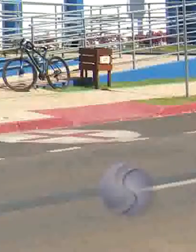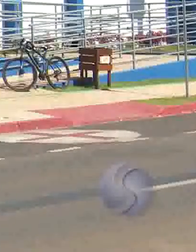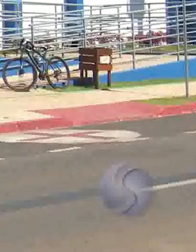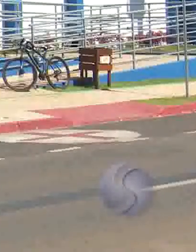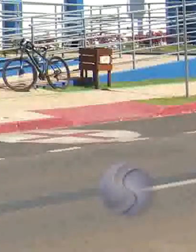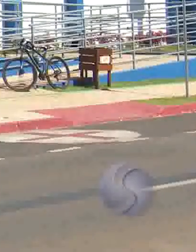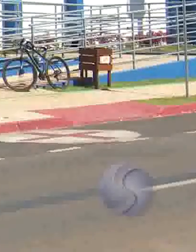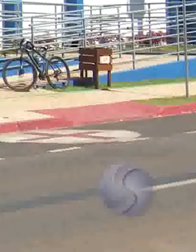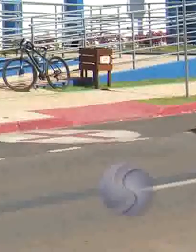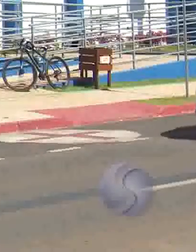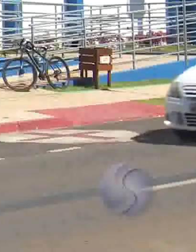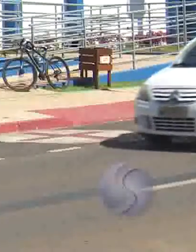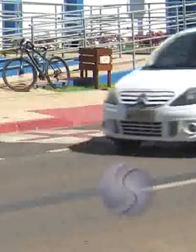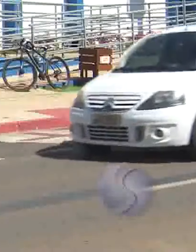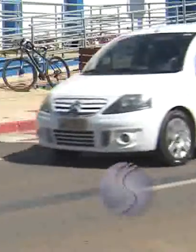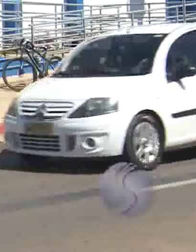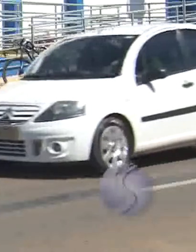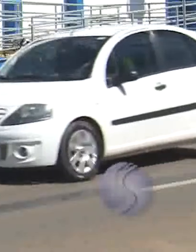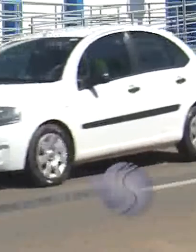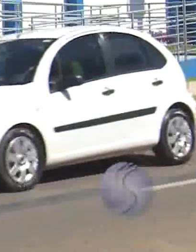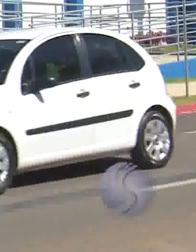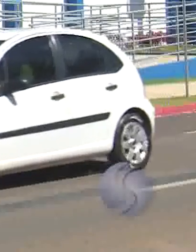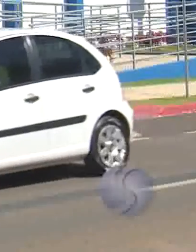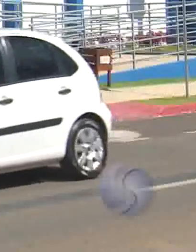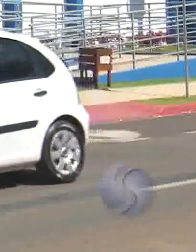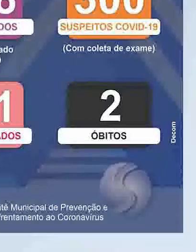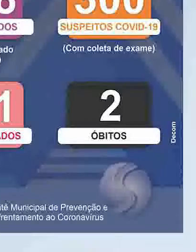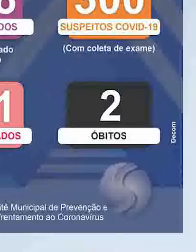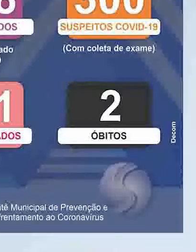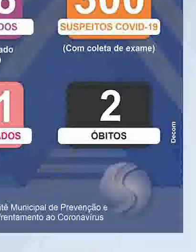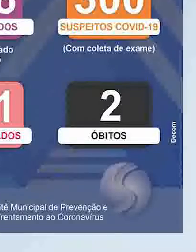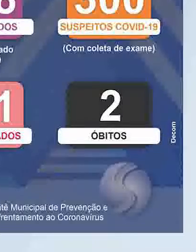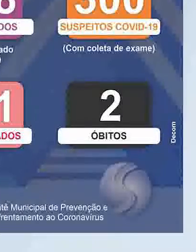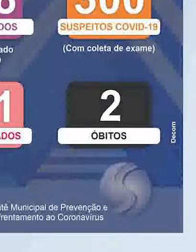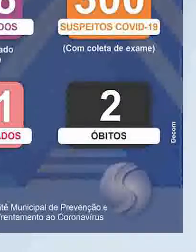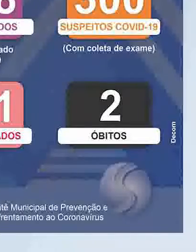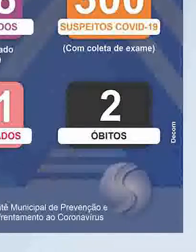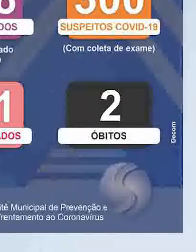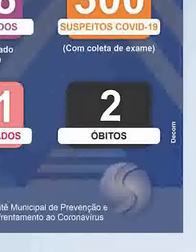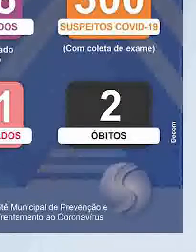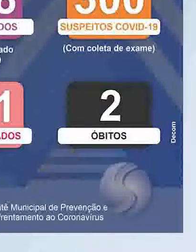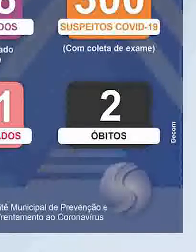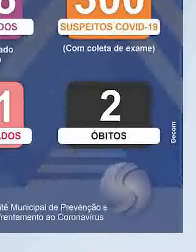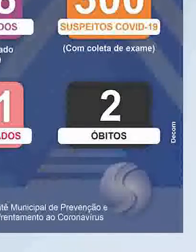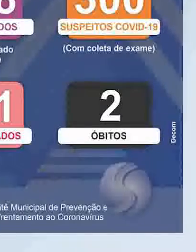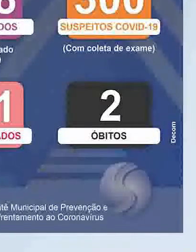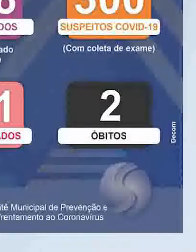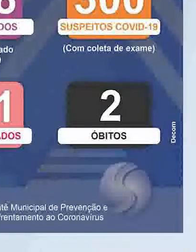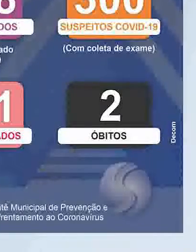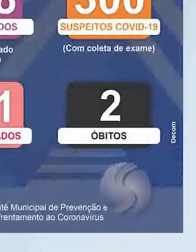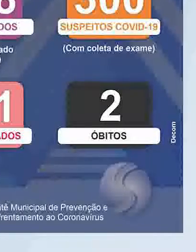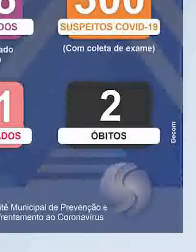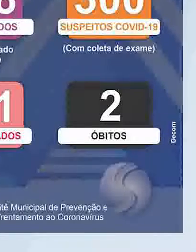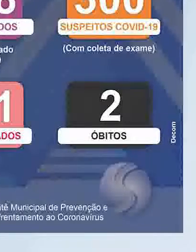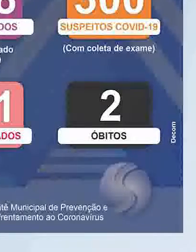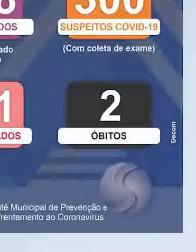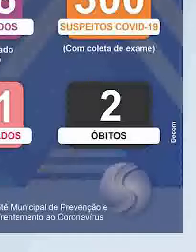confirmados. Nós agora iremos acompanhar um comparativo de ontem e hoje. Ontem havia 213 casos confirmados, hoje